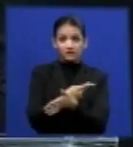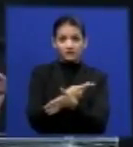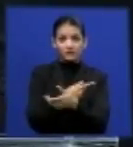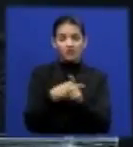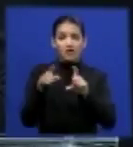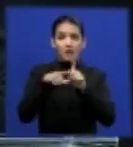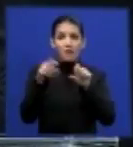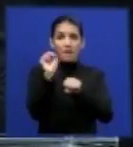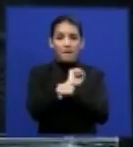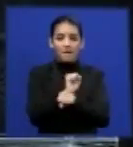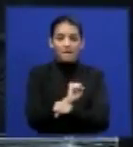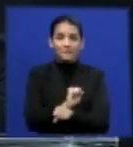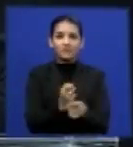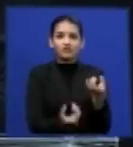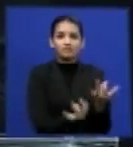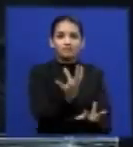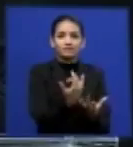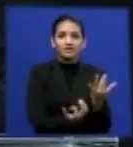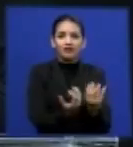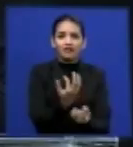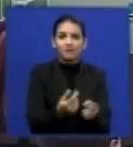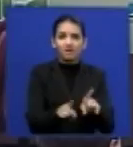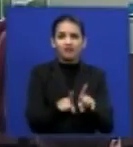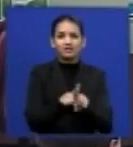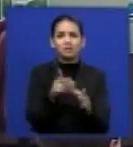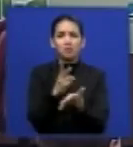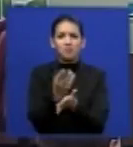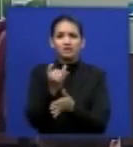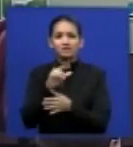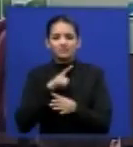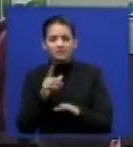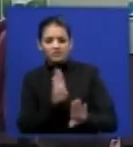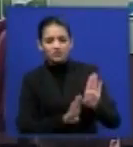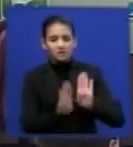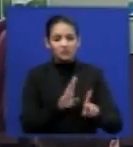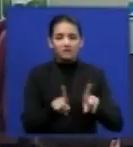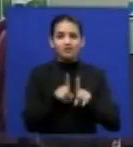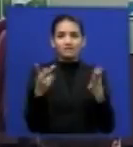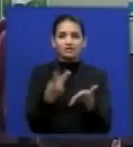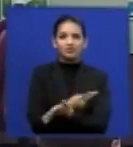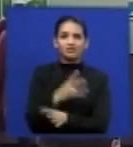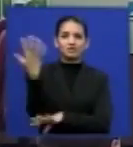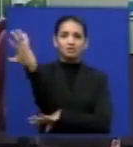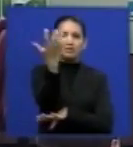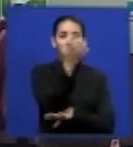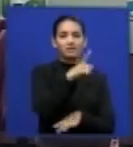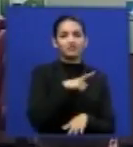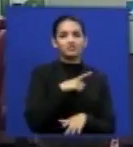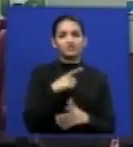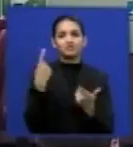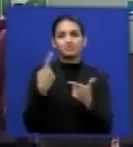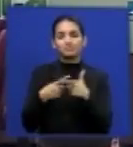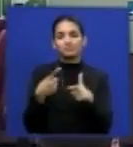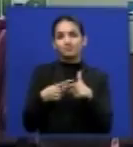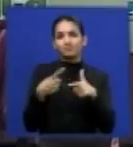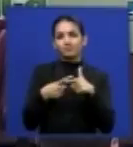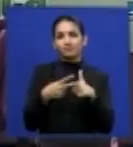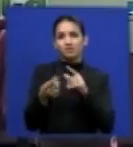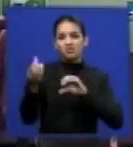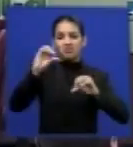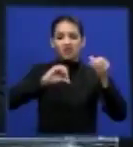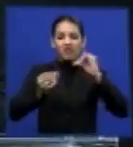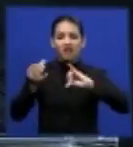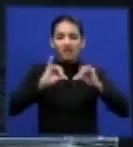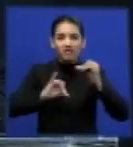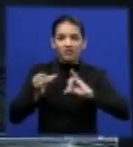espontaneamente, a céu aberto, ou mesmo em queimas controladas, ocorre para o meio ambiente a liberação de dioxinas. E me permitam